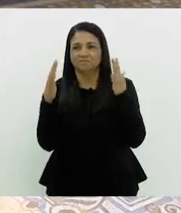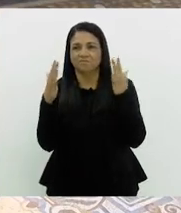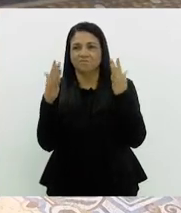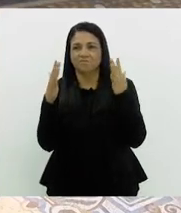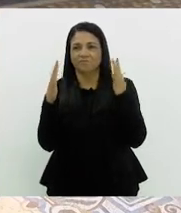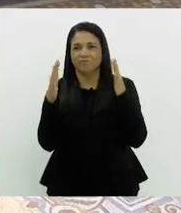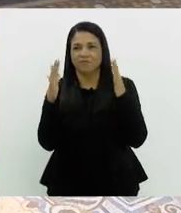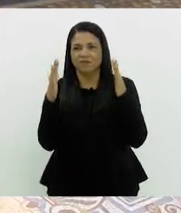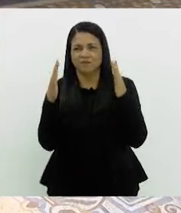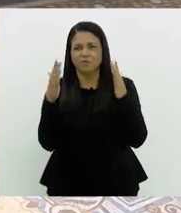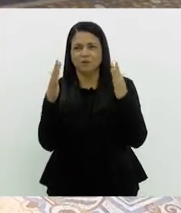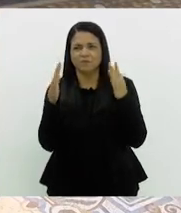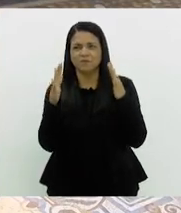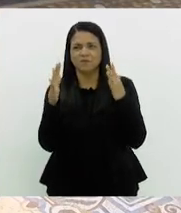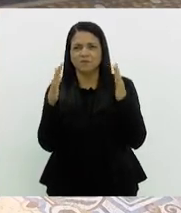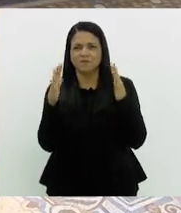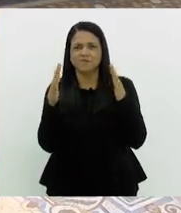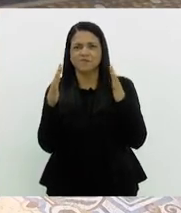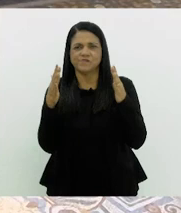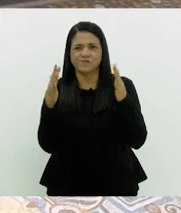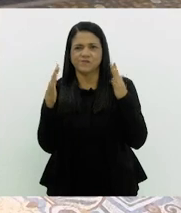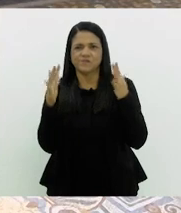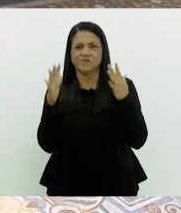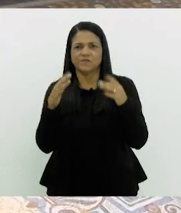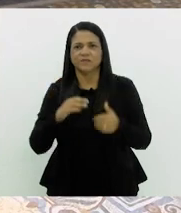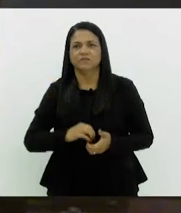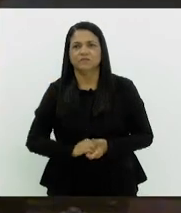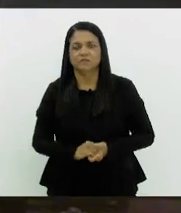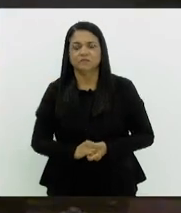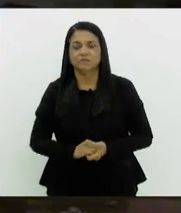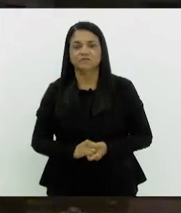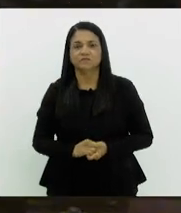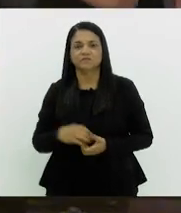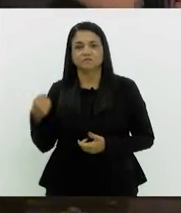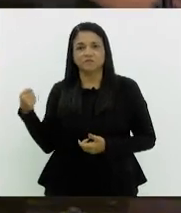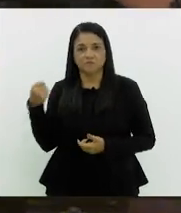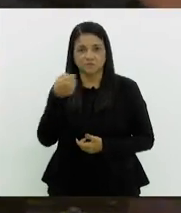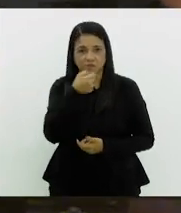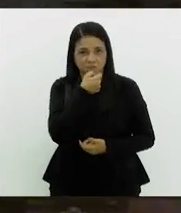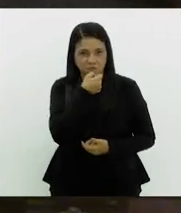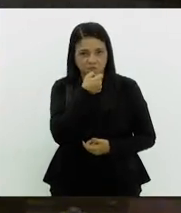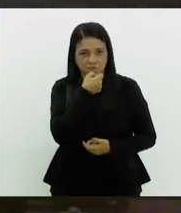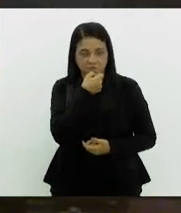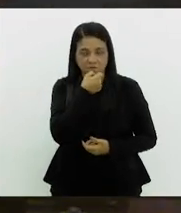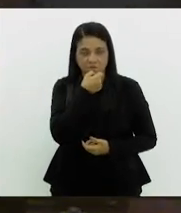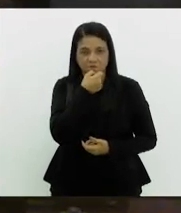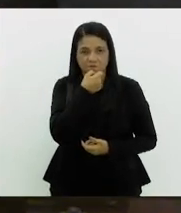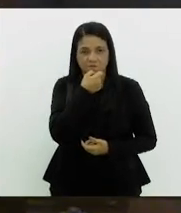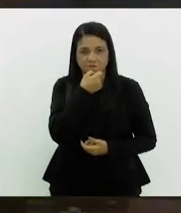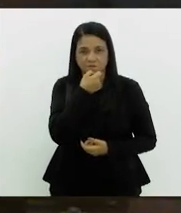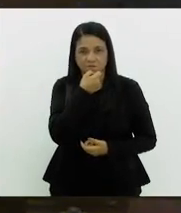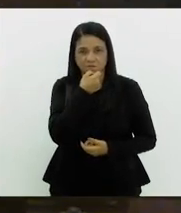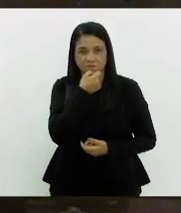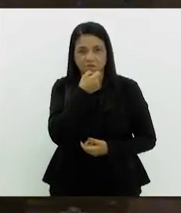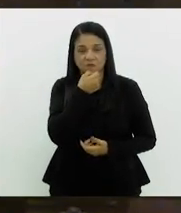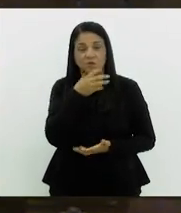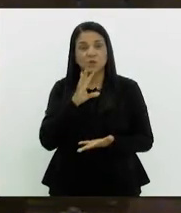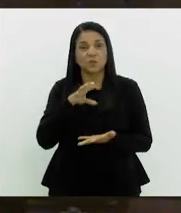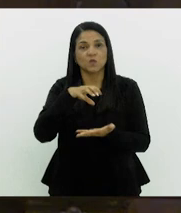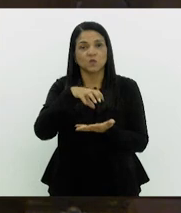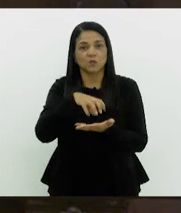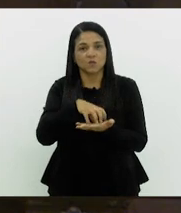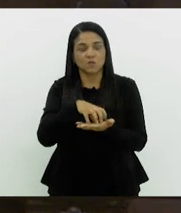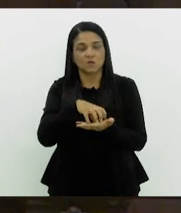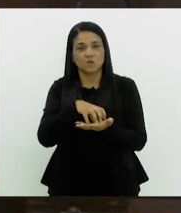Passa a palavra, neste momento, ao conselheiro Luiz Antônio